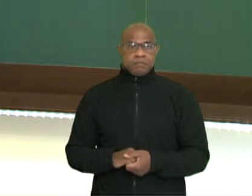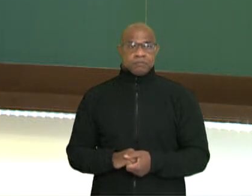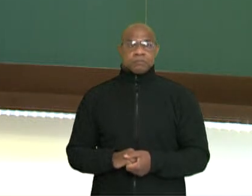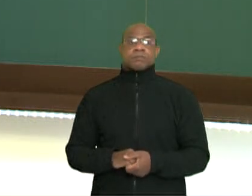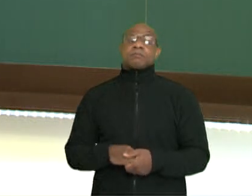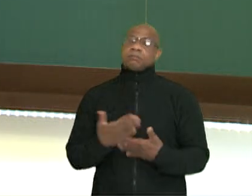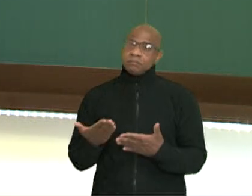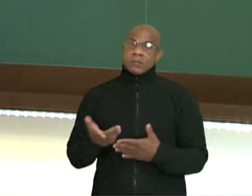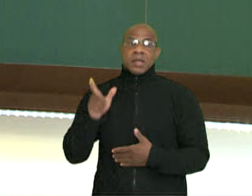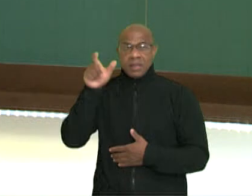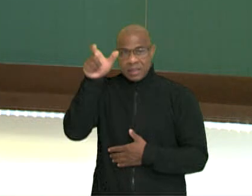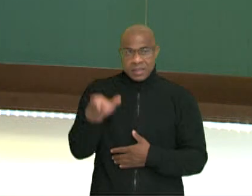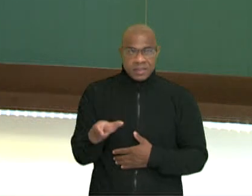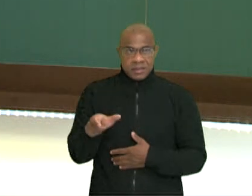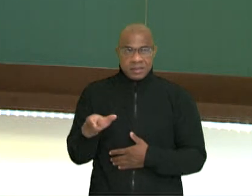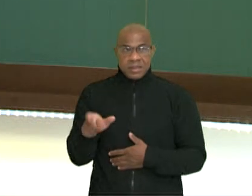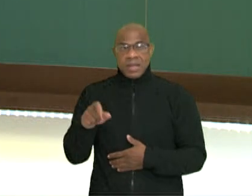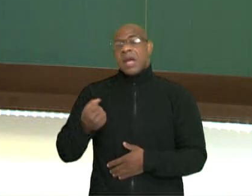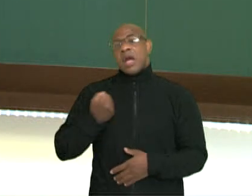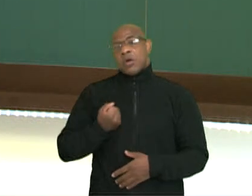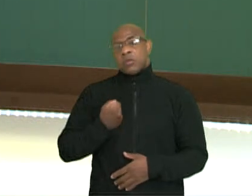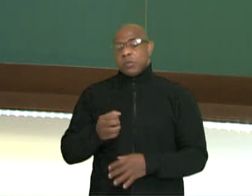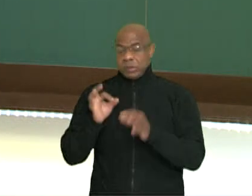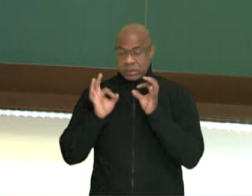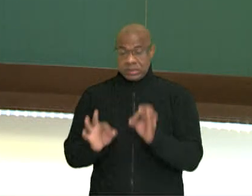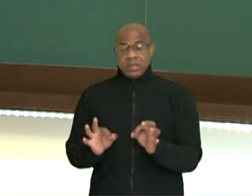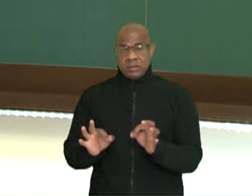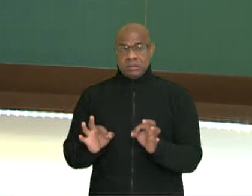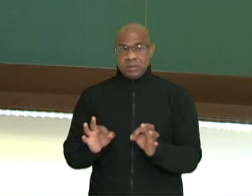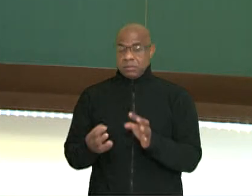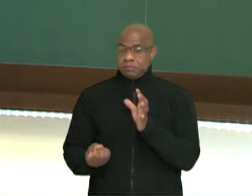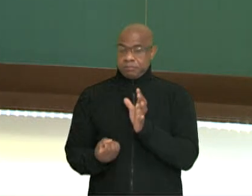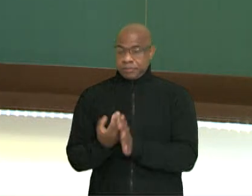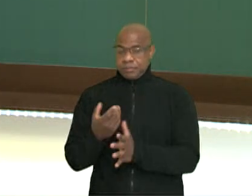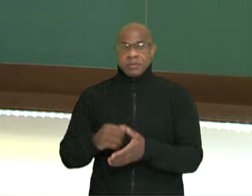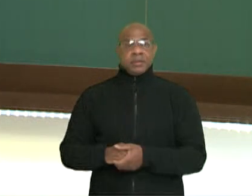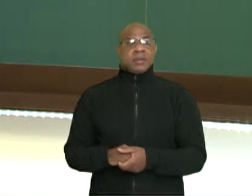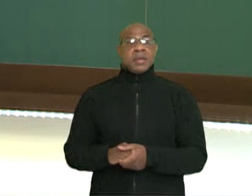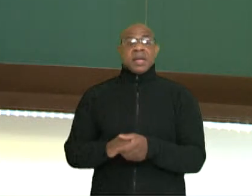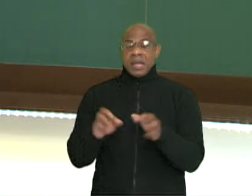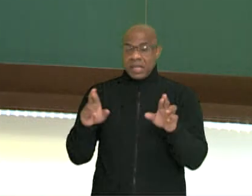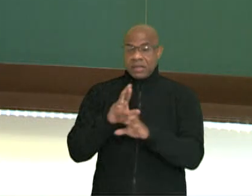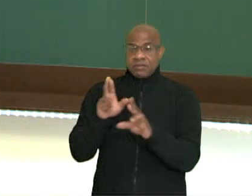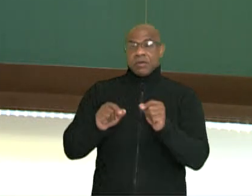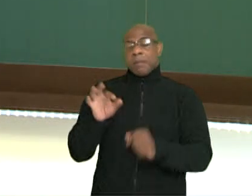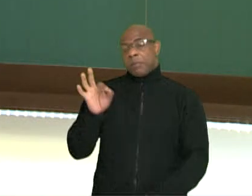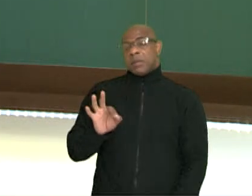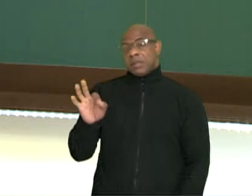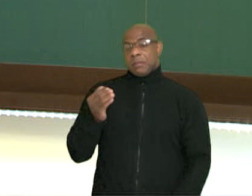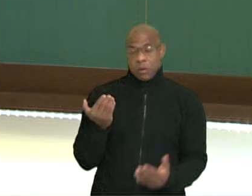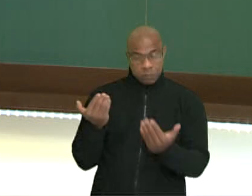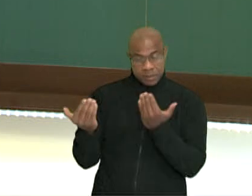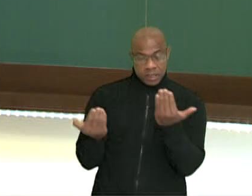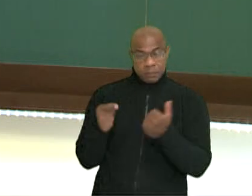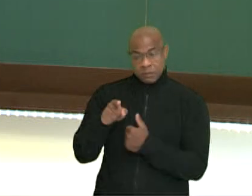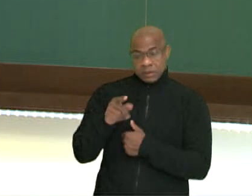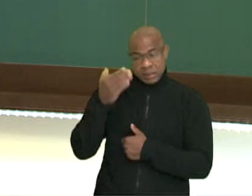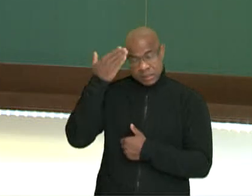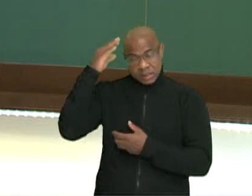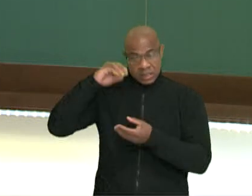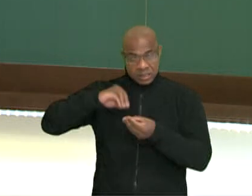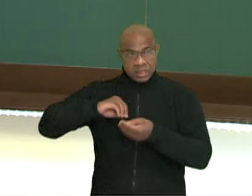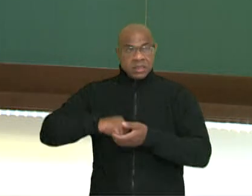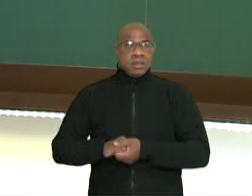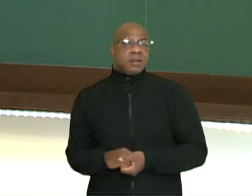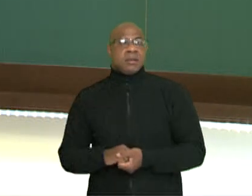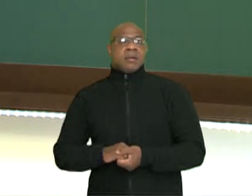absoluta, exatamente o número que apareceu. A relativa, porcentagem. É uma comparação para você entender. Aqui, se eu falar que